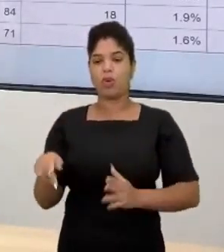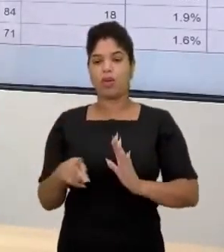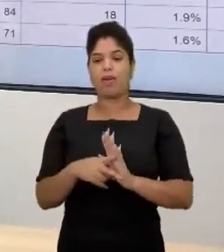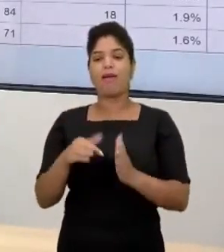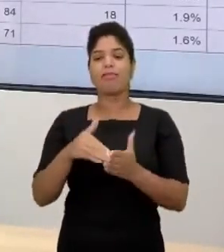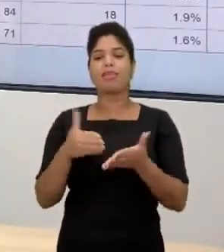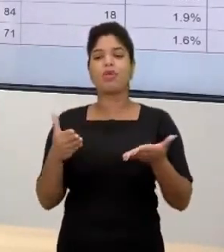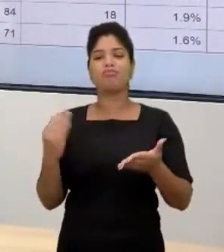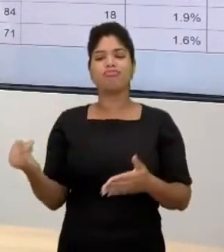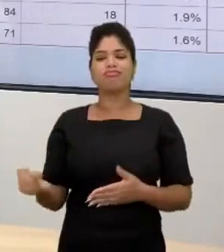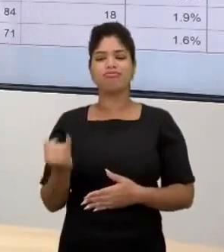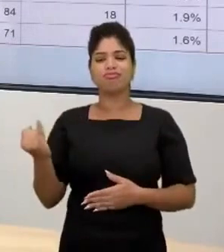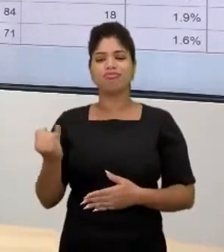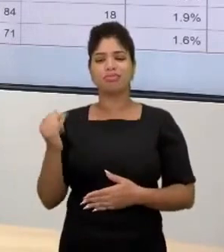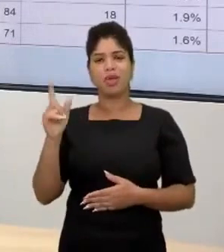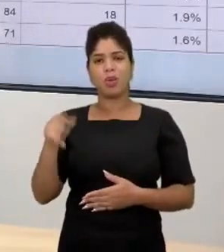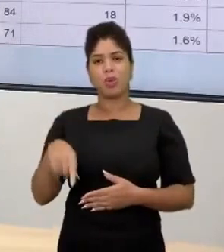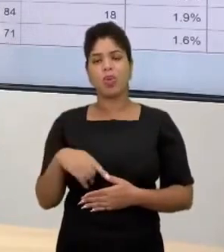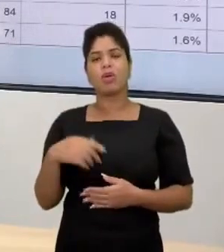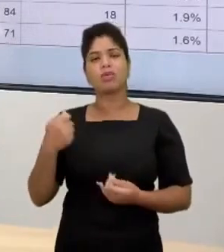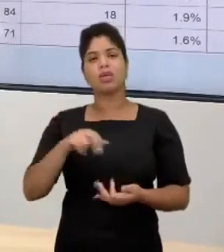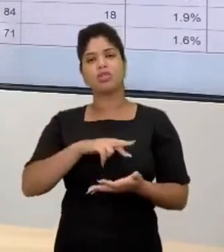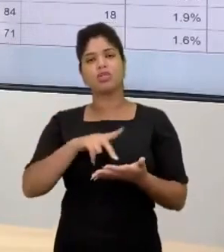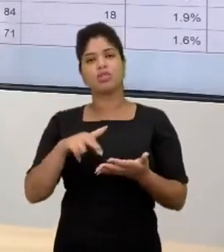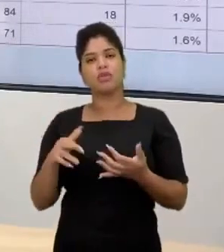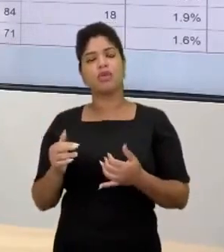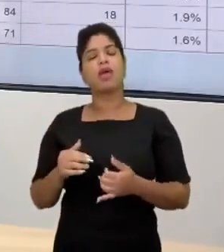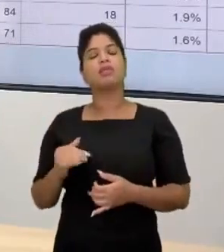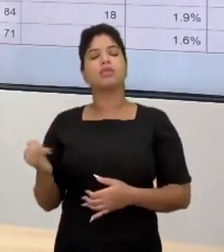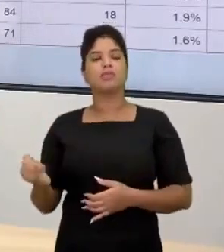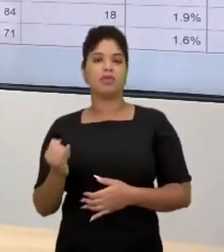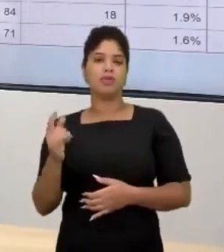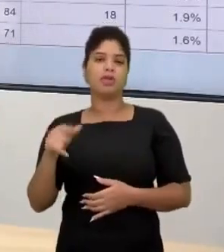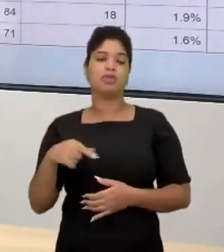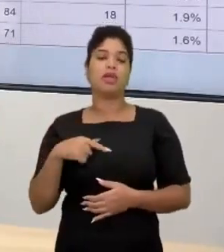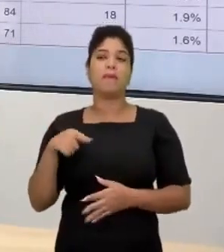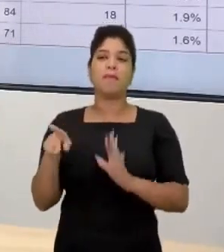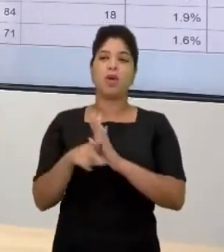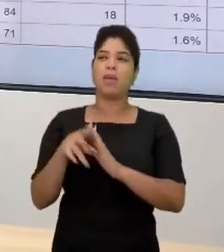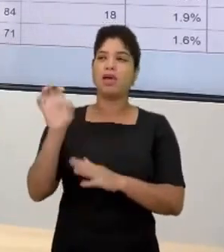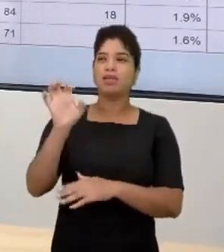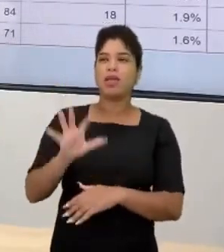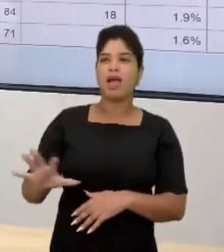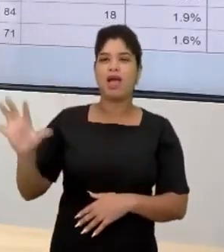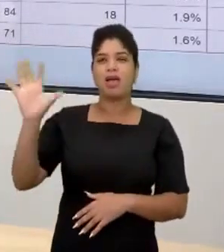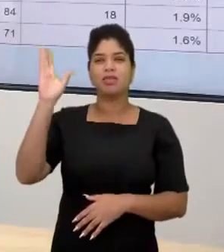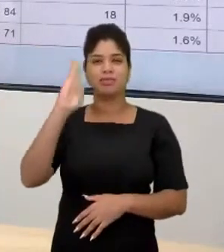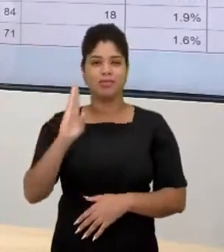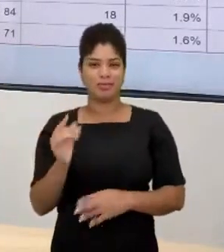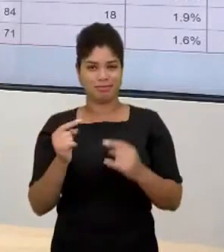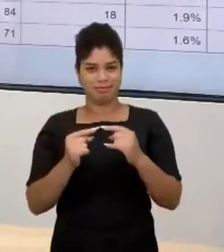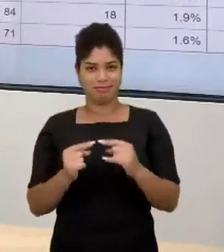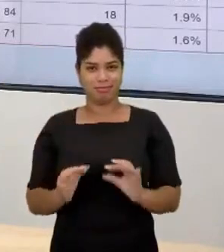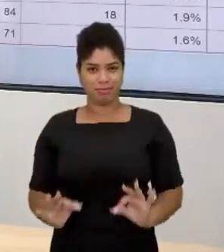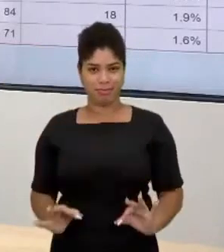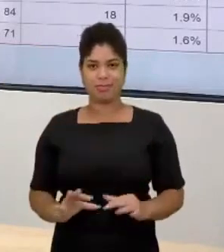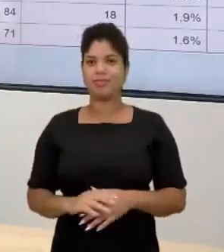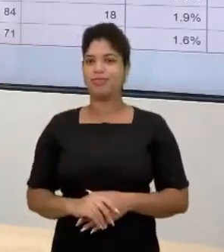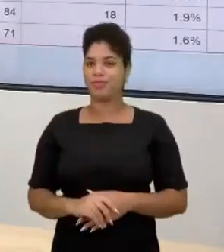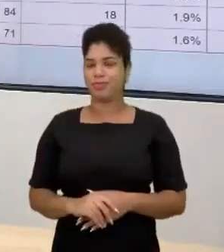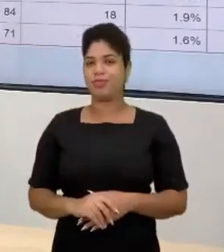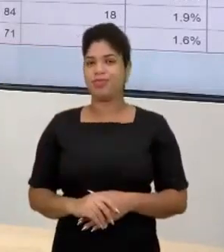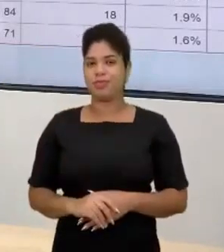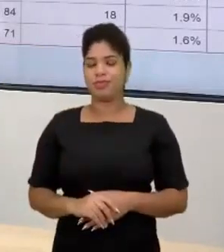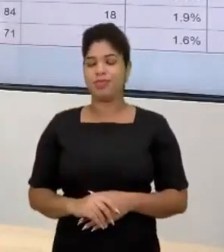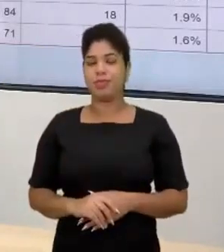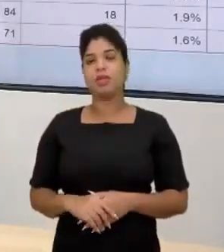é importantíssima para a geração de energia para vários estados brasileiros, né? E, logicamente, existem